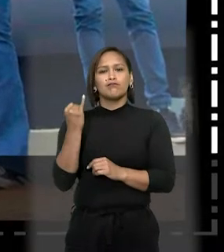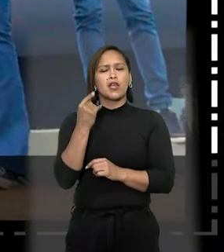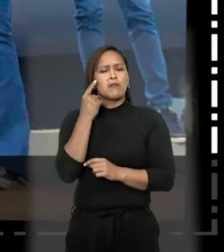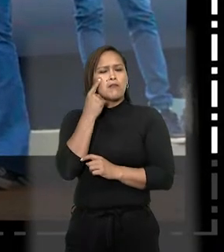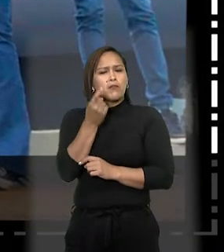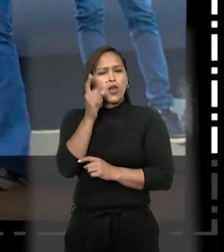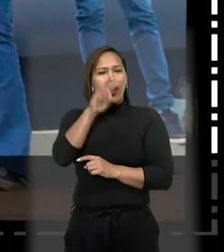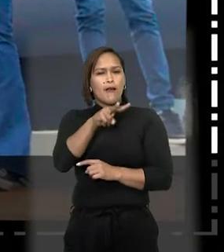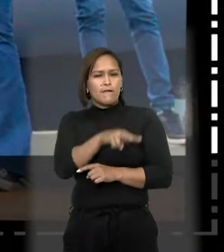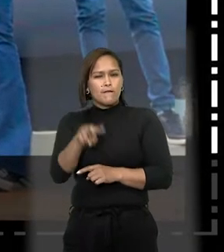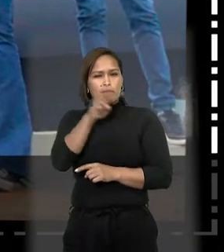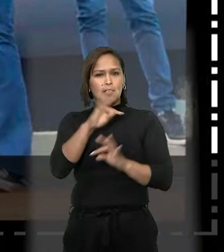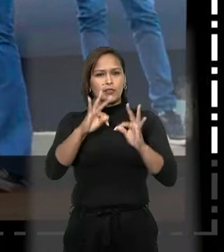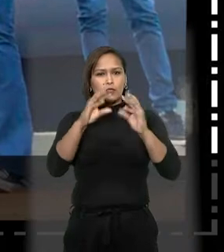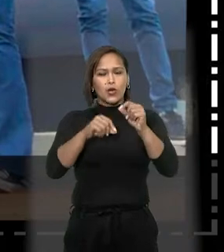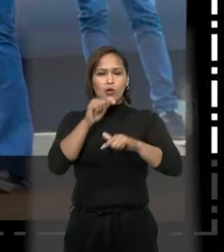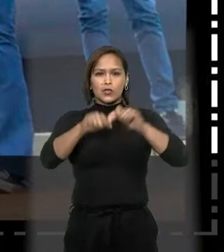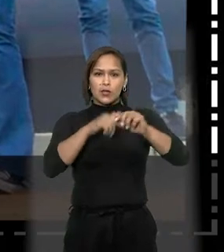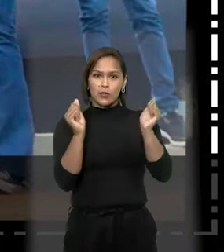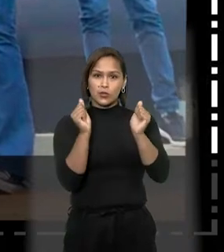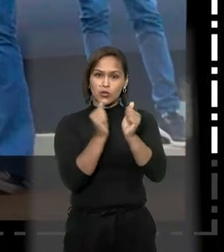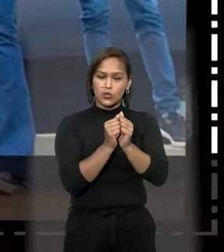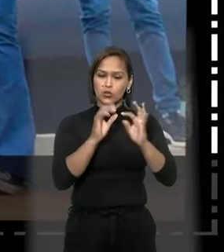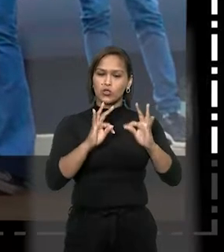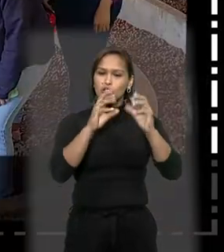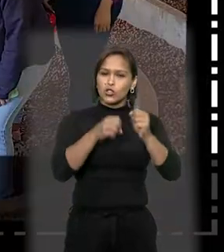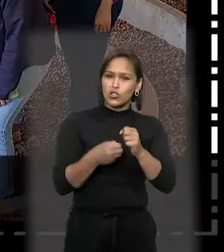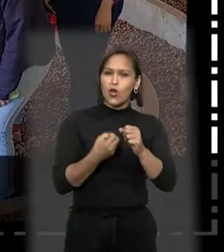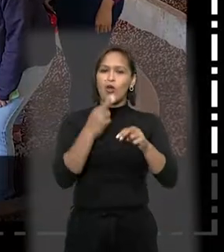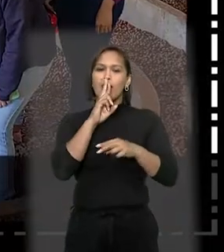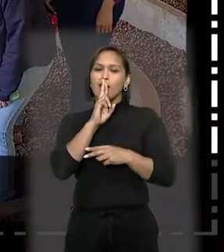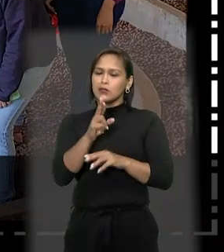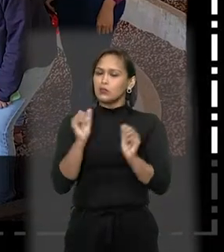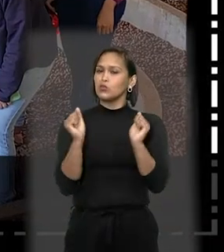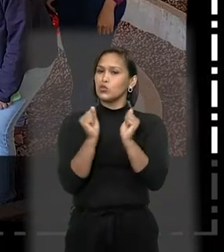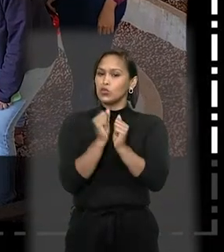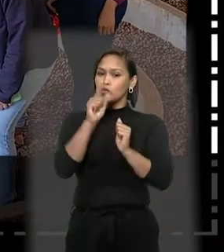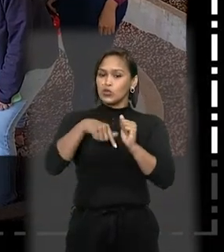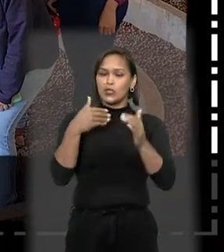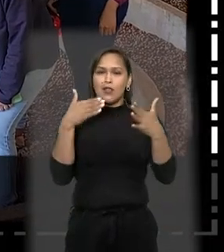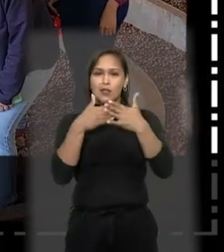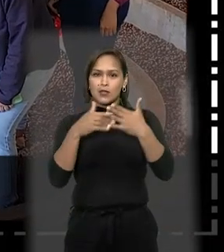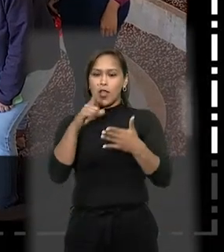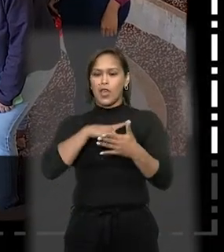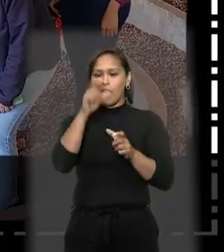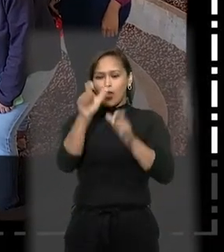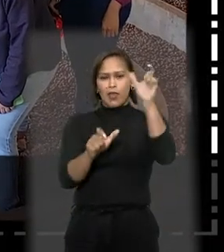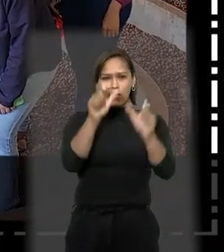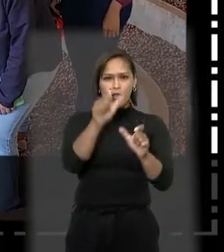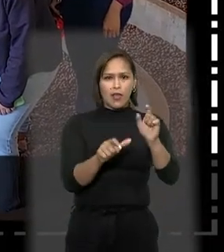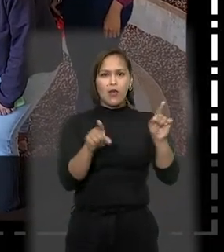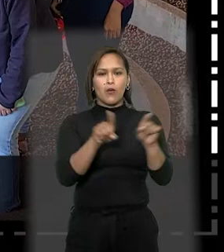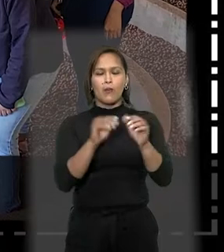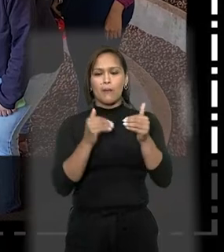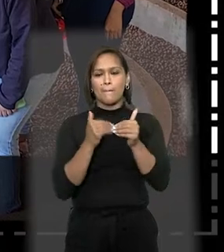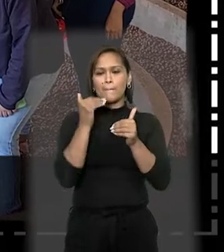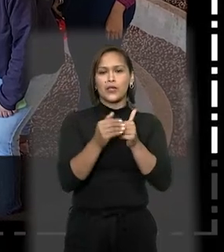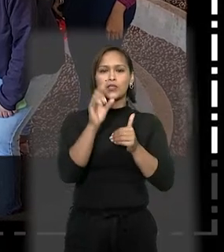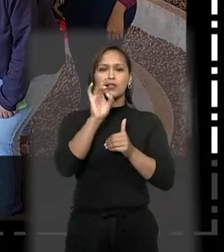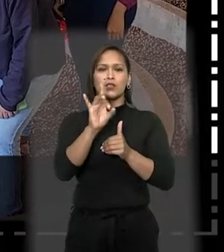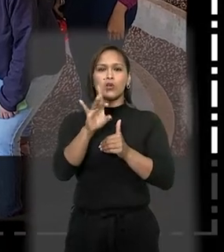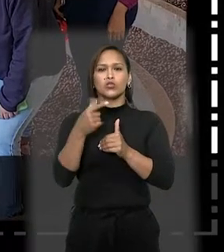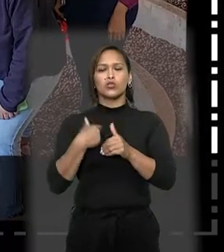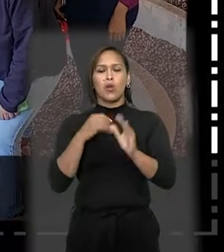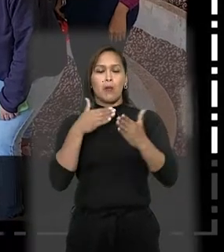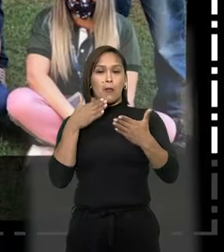é muito interessante a gente ver todos eles trabalhando juntos, todos eles dando soluções juntos às limitações que eles têm. Então, isso